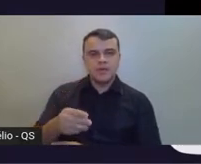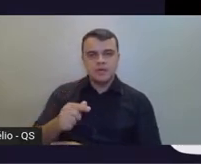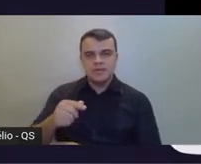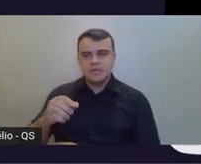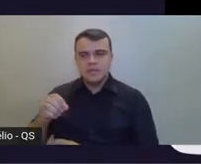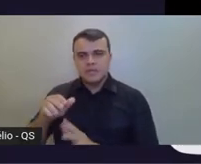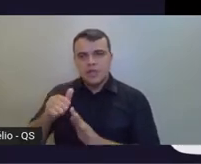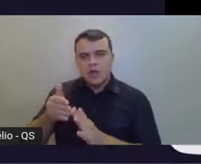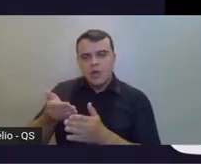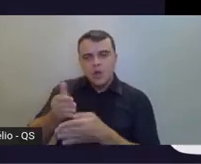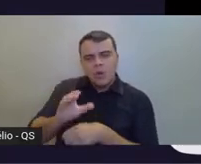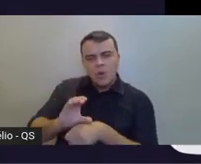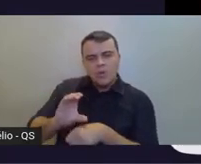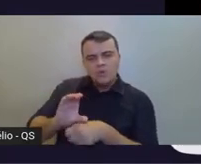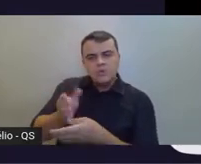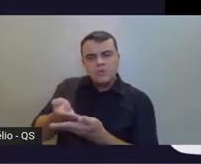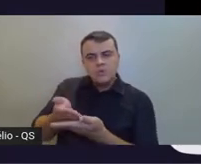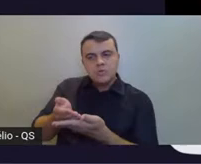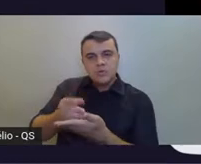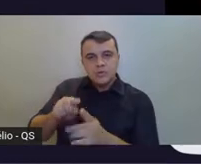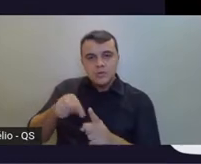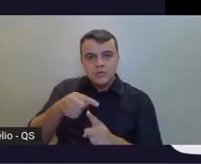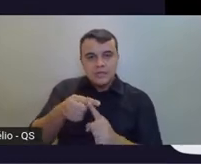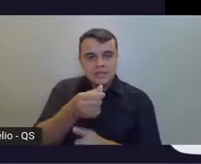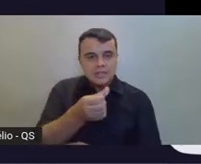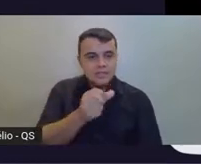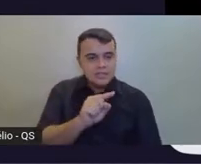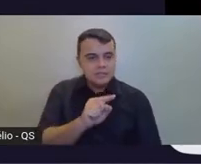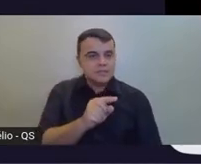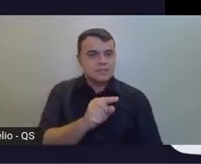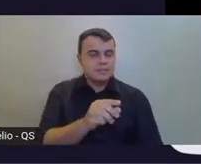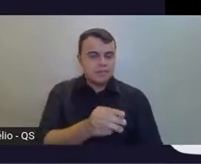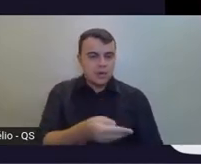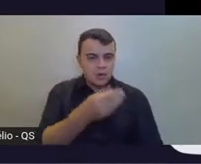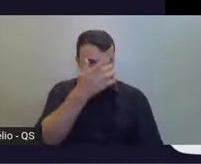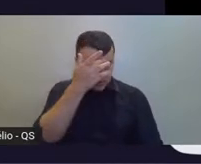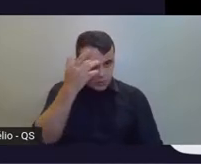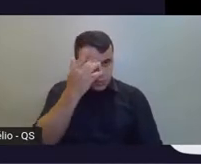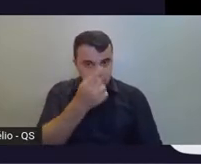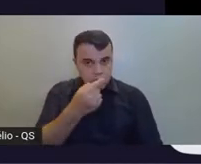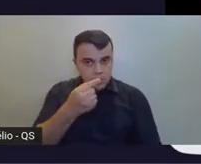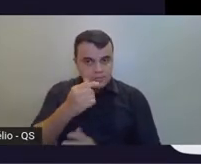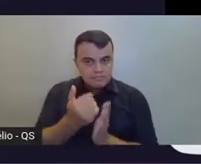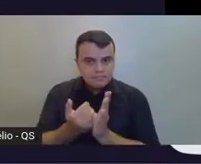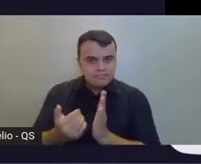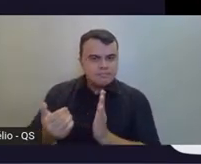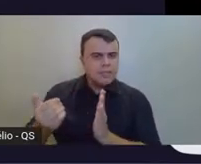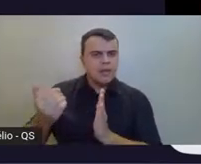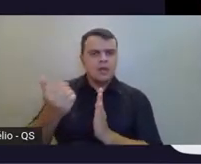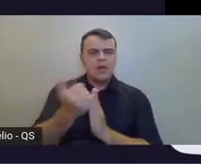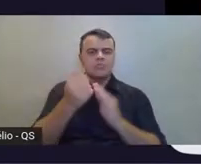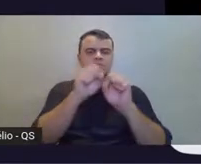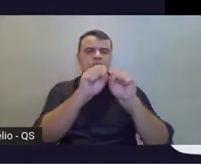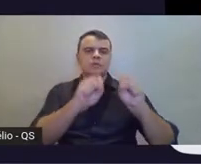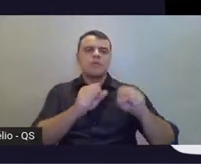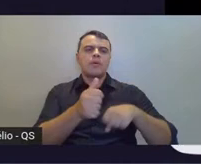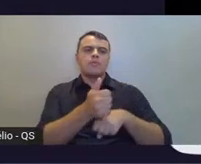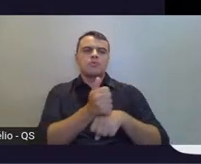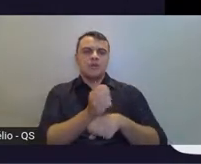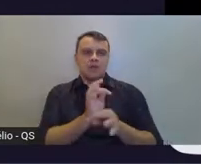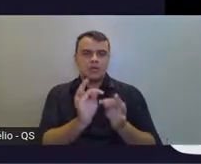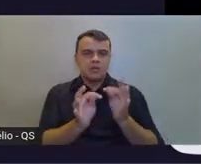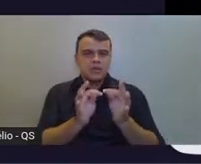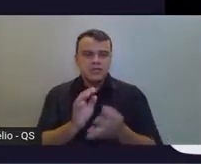bolsas de estudo e impactamos mais de 6 milhões de pessoas somos um dos maiores ecossistemas de profissionais Tech